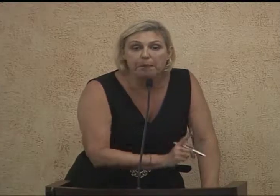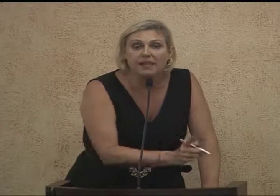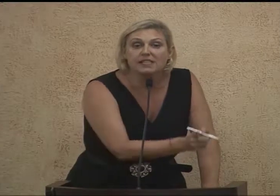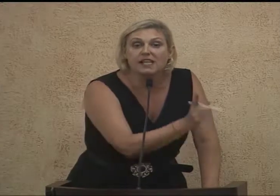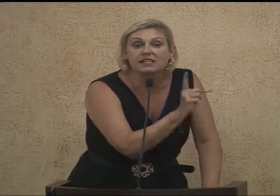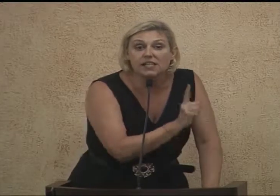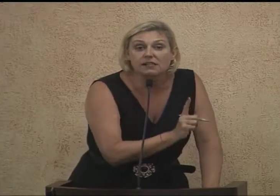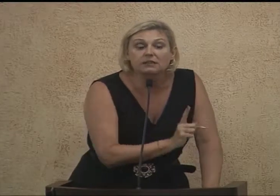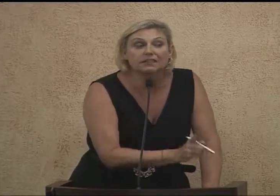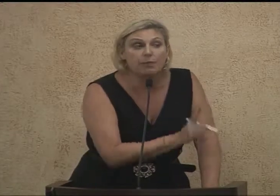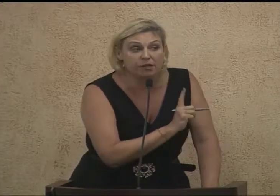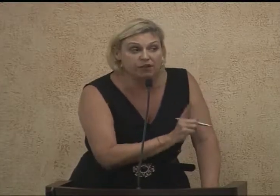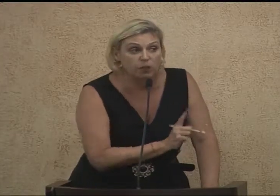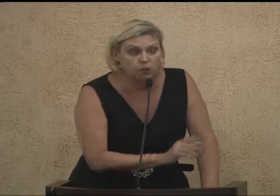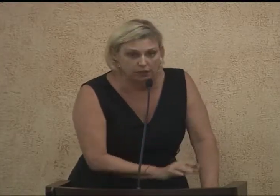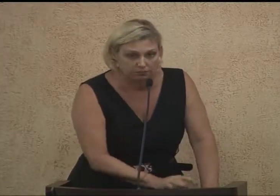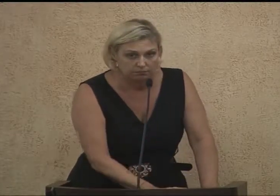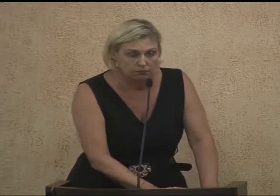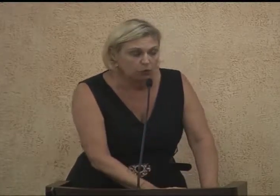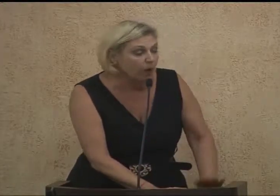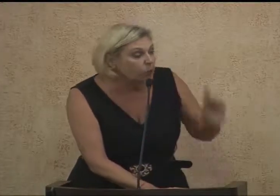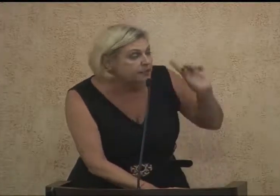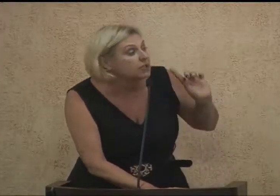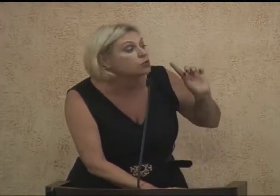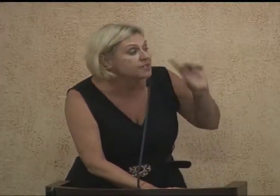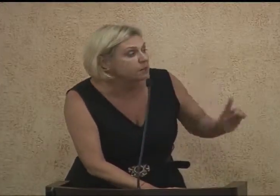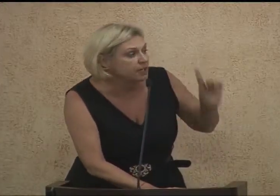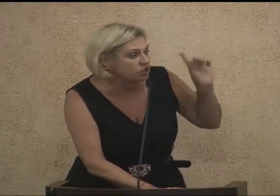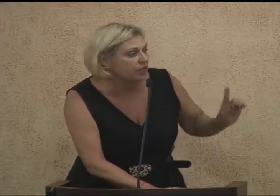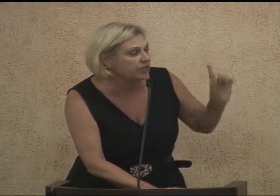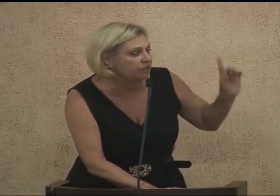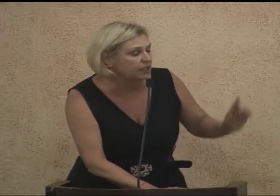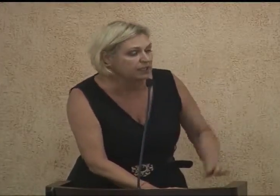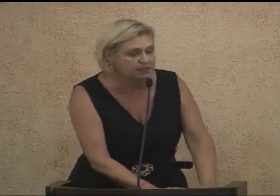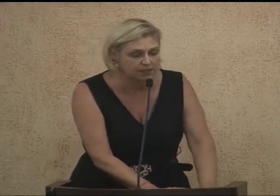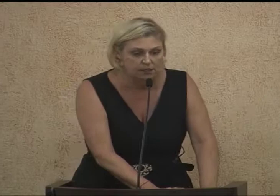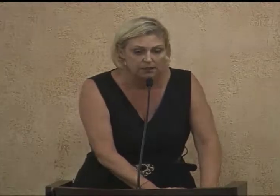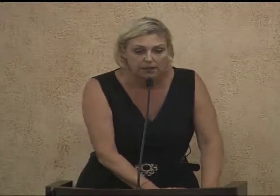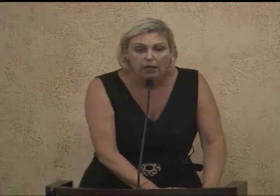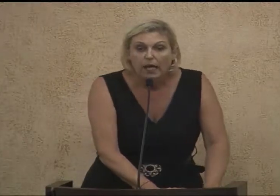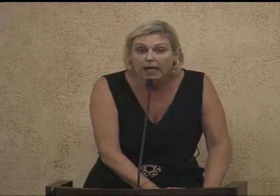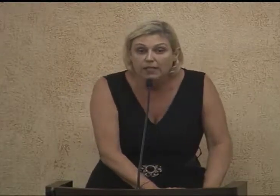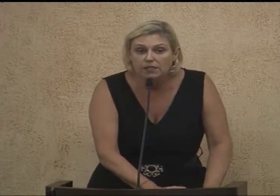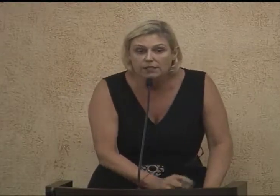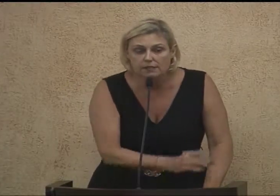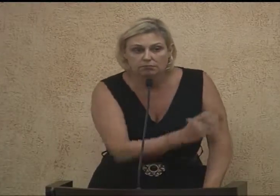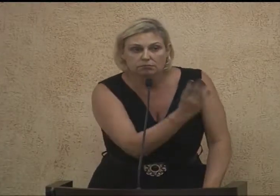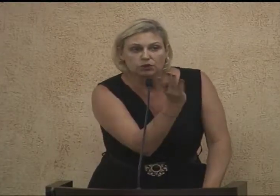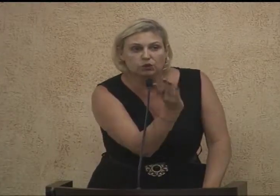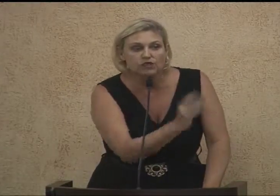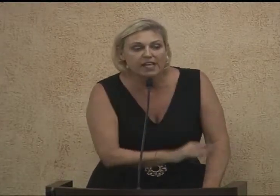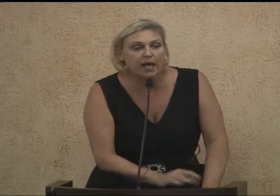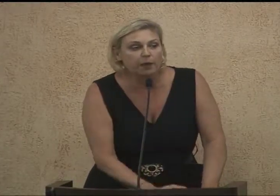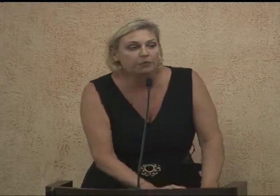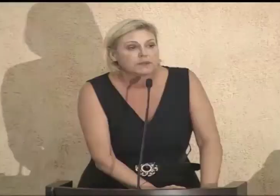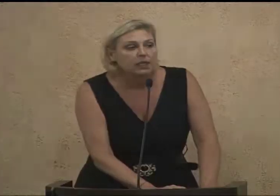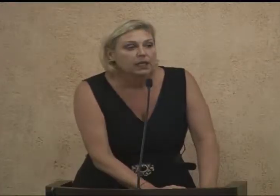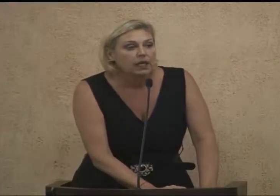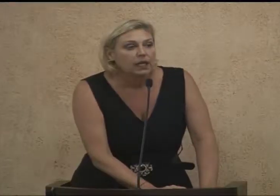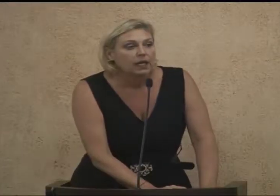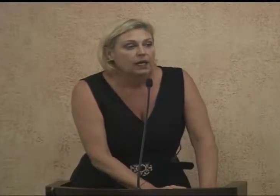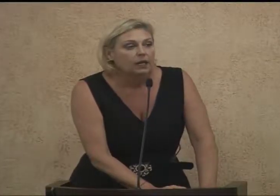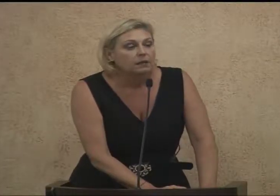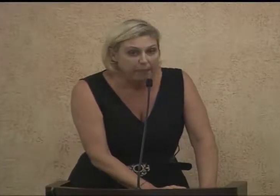bilhetagem passa a ser da Prefeitura. Uma coisa que eu sempre achei que deveria ser. Antes, todos sabem,